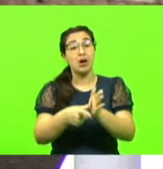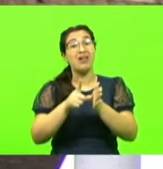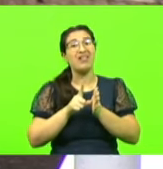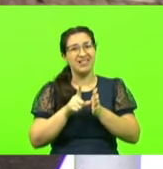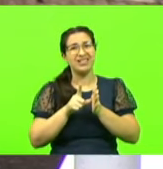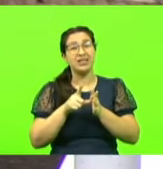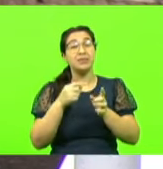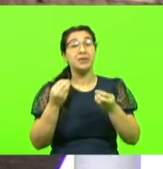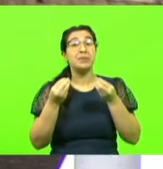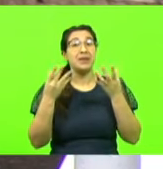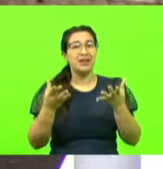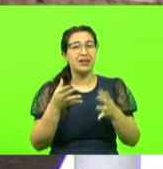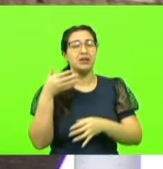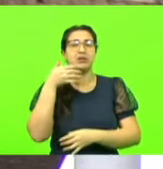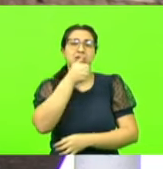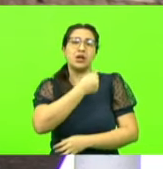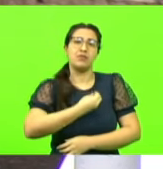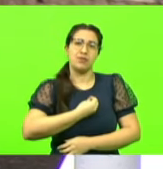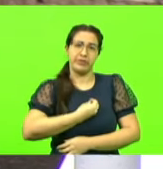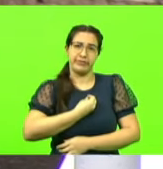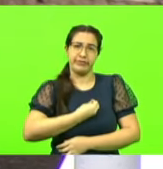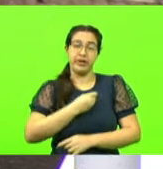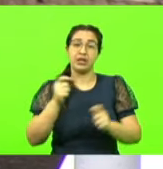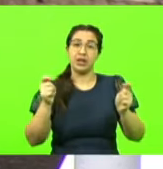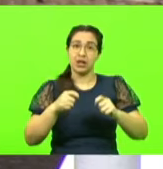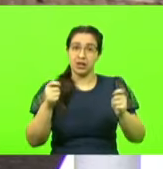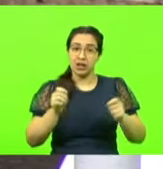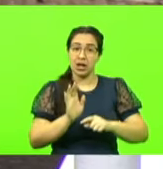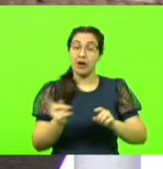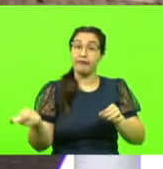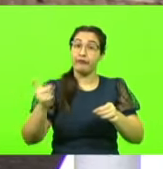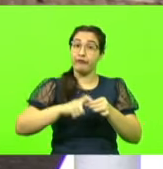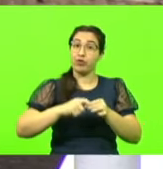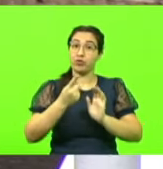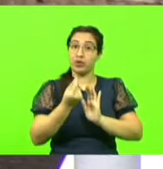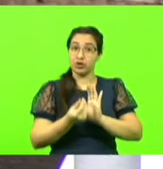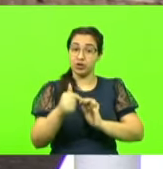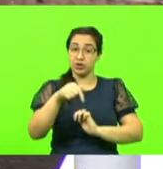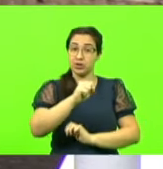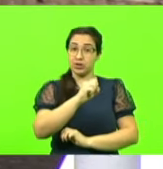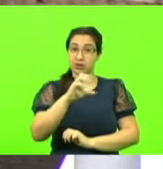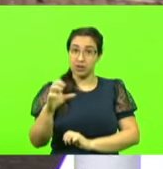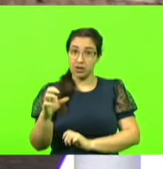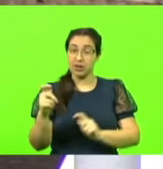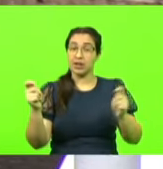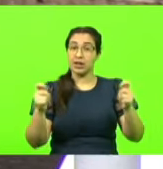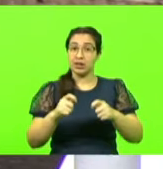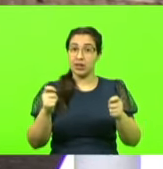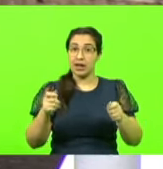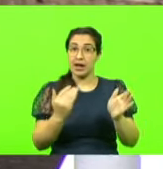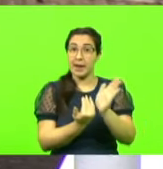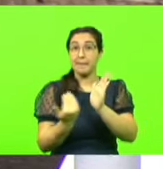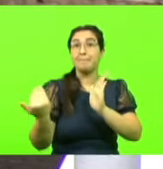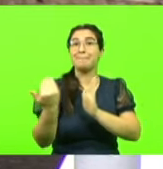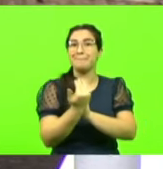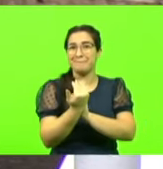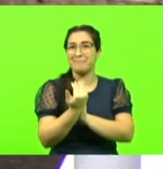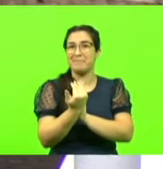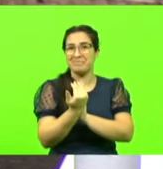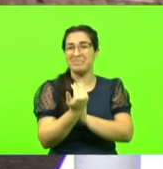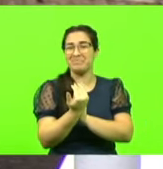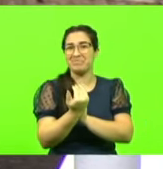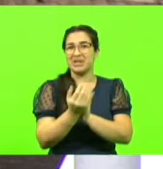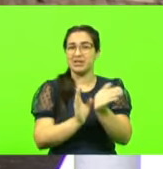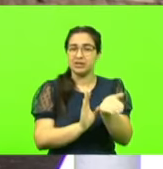sua economia volte para Santa Catarina, e talvez no ano que vem nós tenhamos aí mais investimentos do